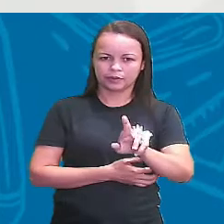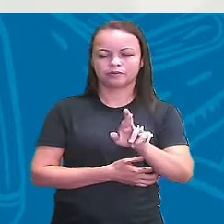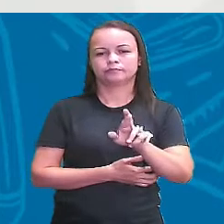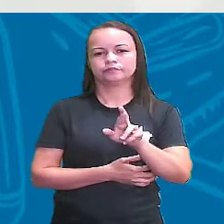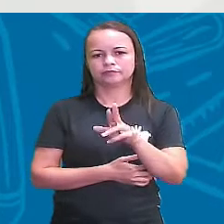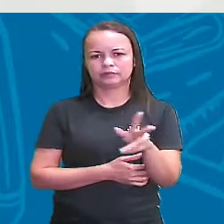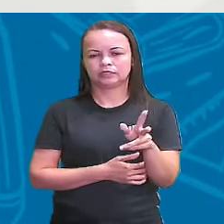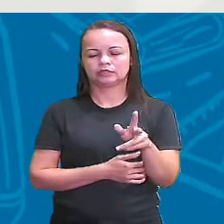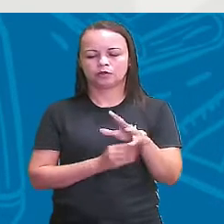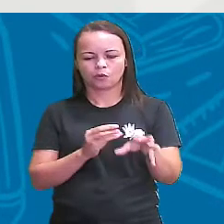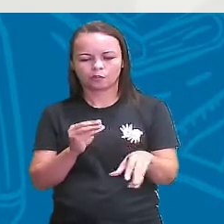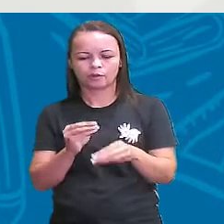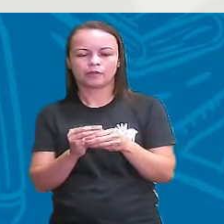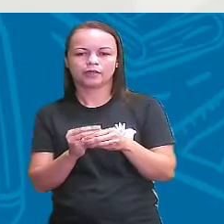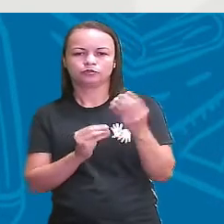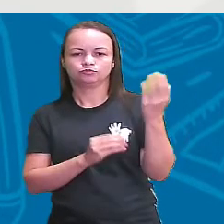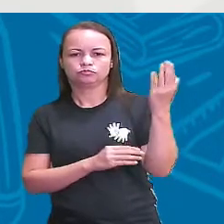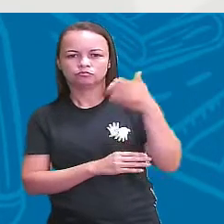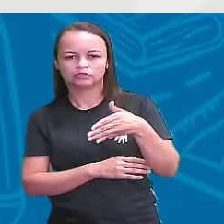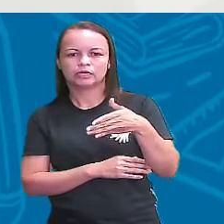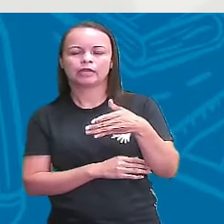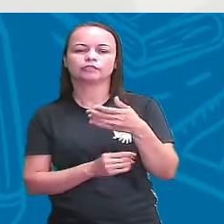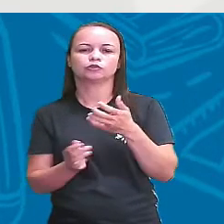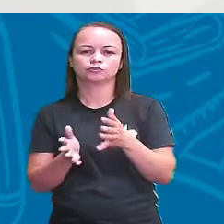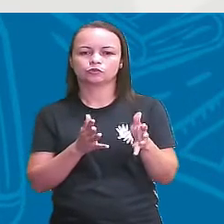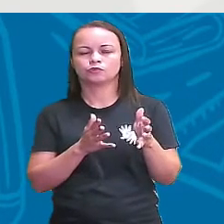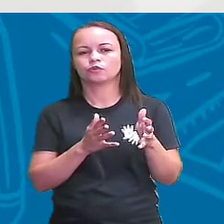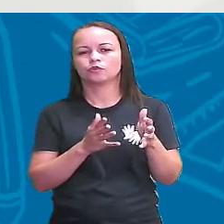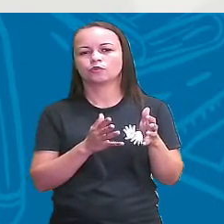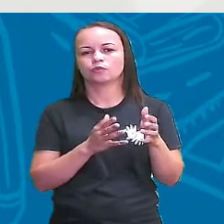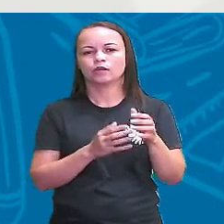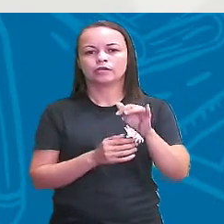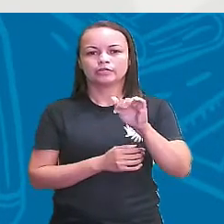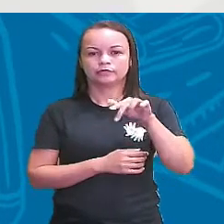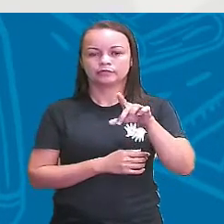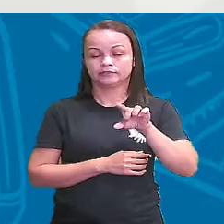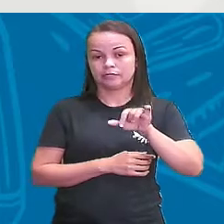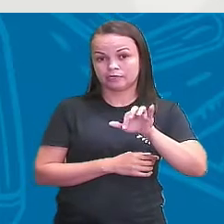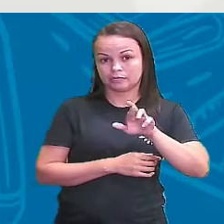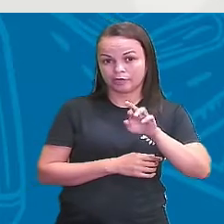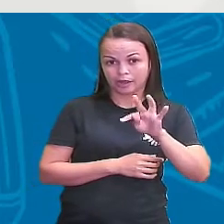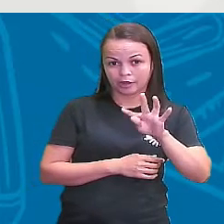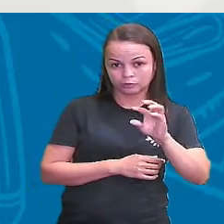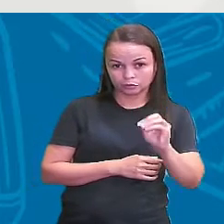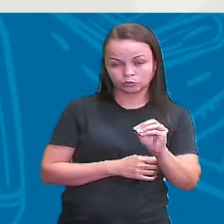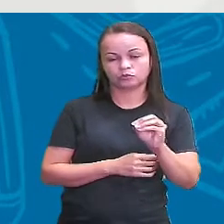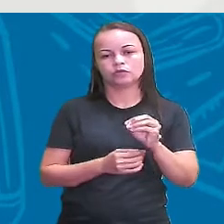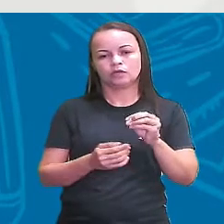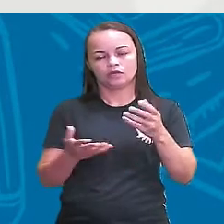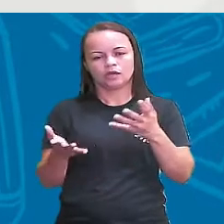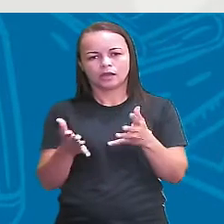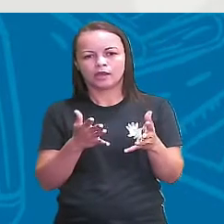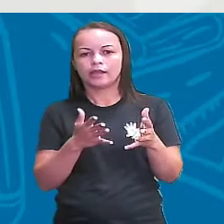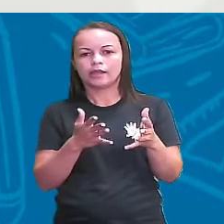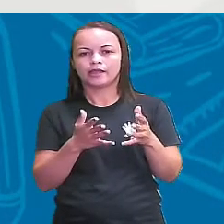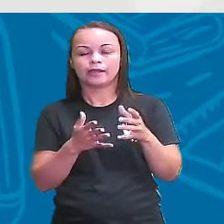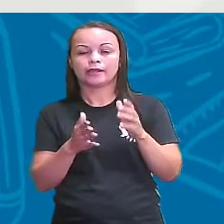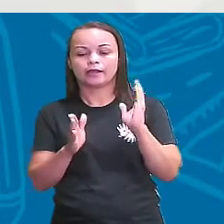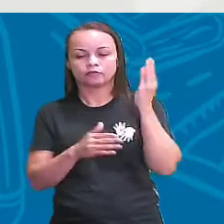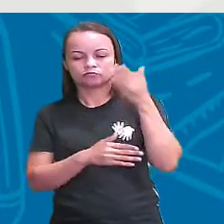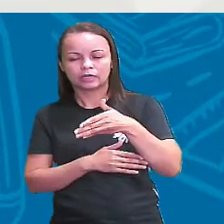indireto, complemento direto e verbo. Recapitulando, quem